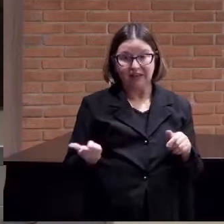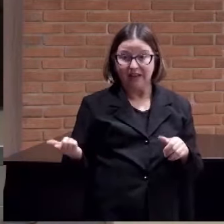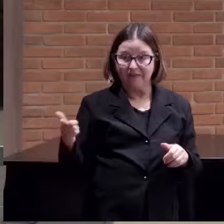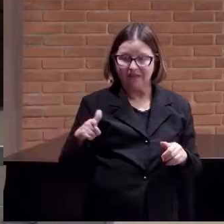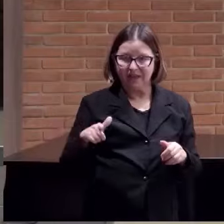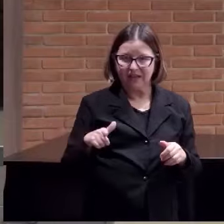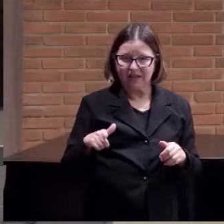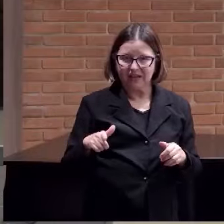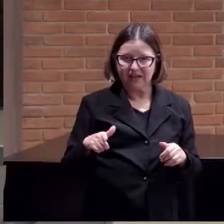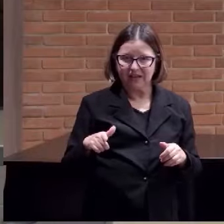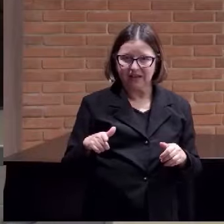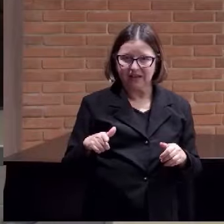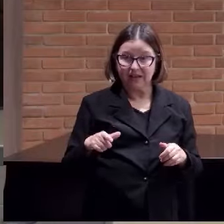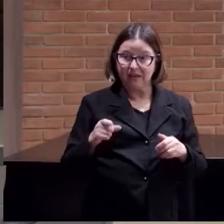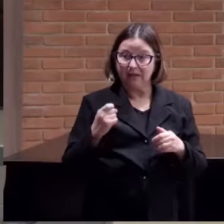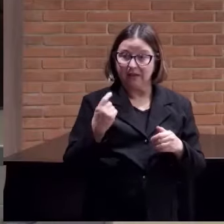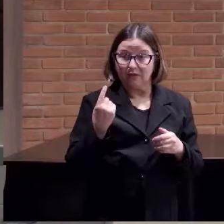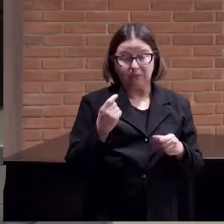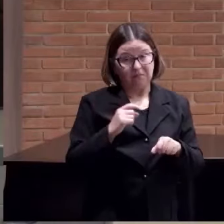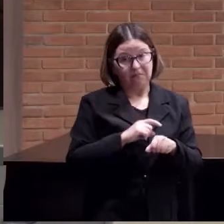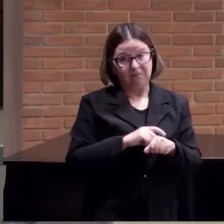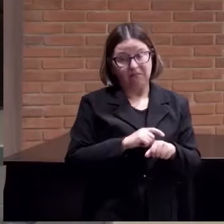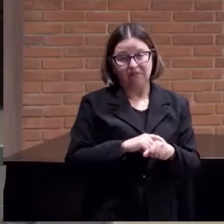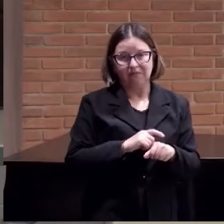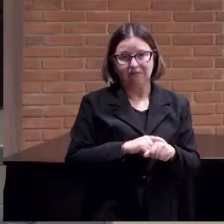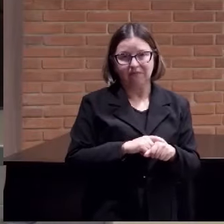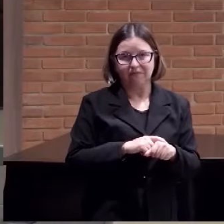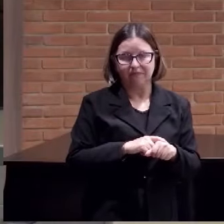é uma hora,